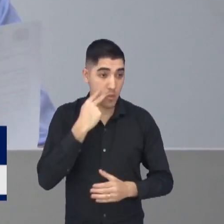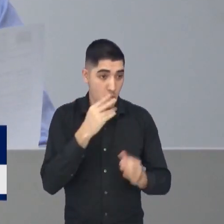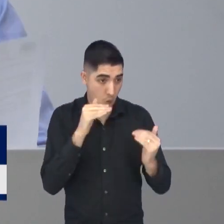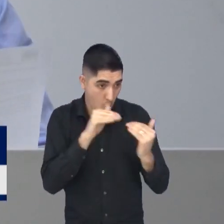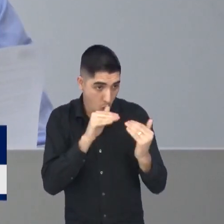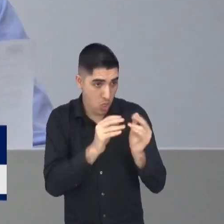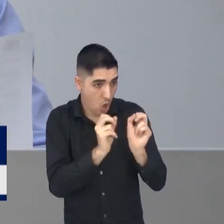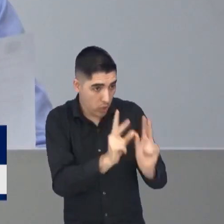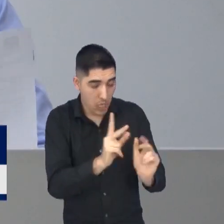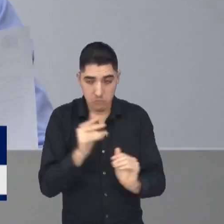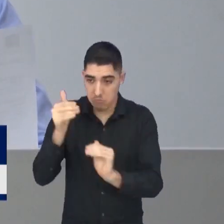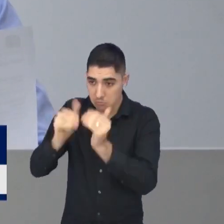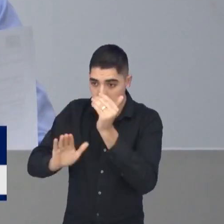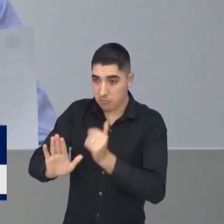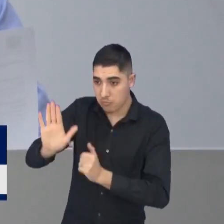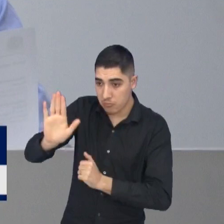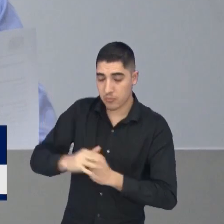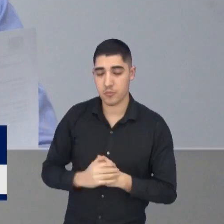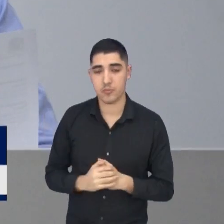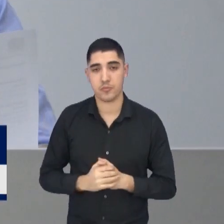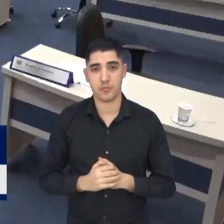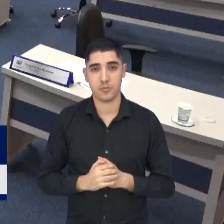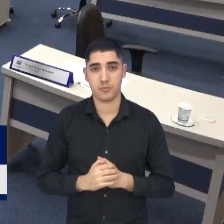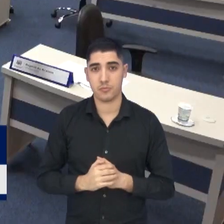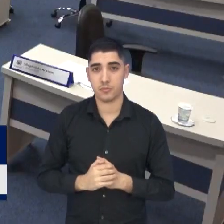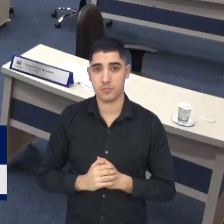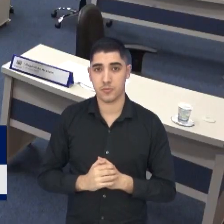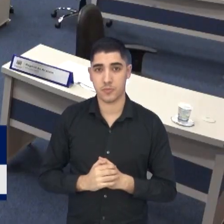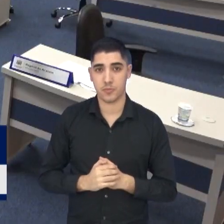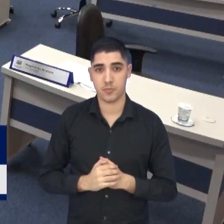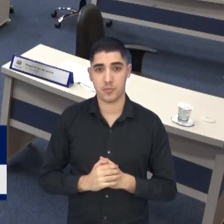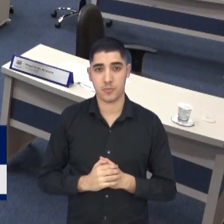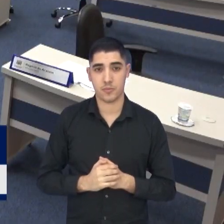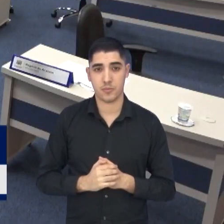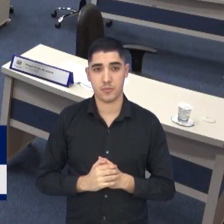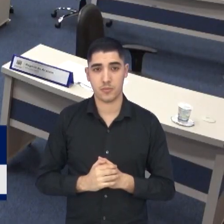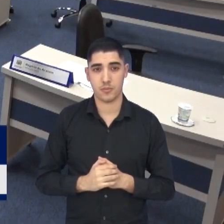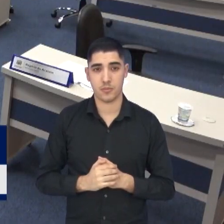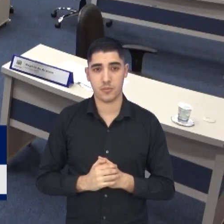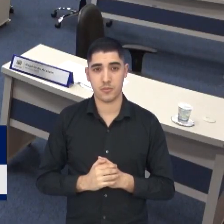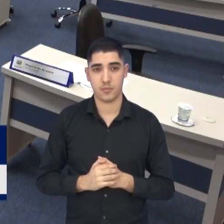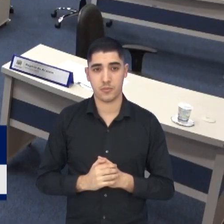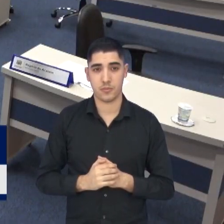favoráveis permaneçam como estão, os contrários se manifestem.